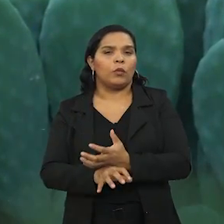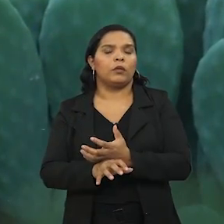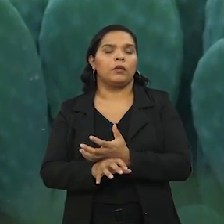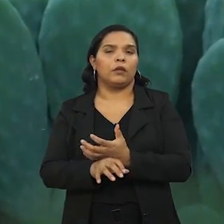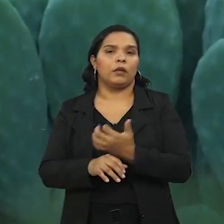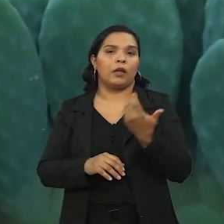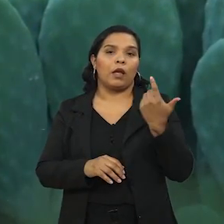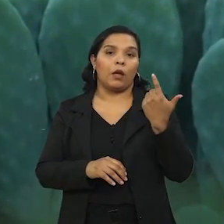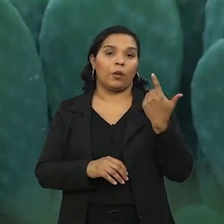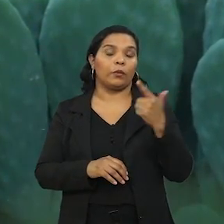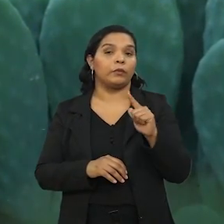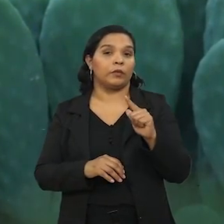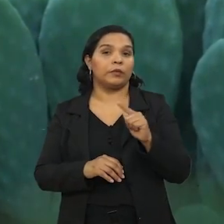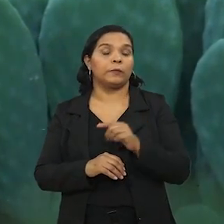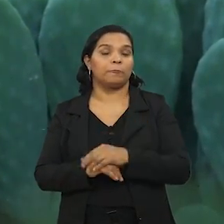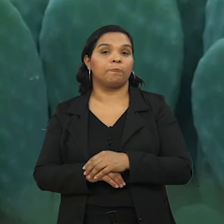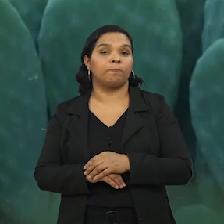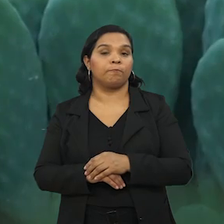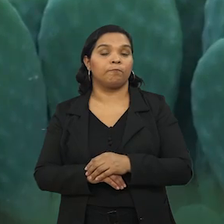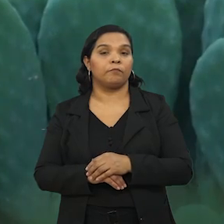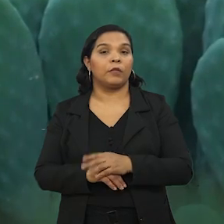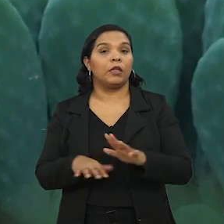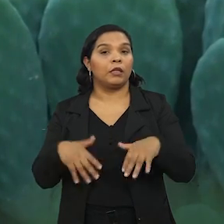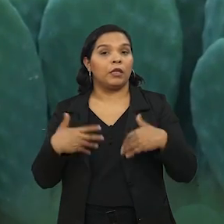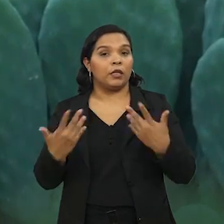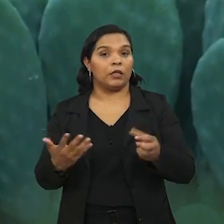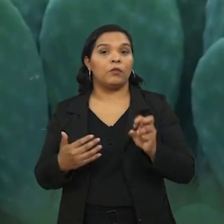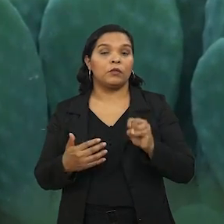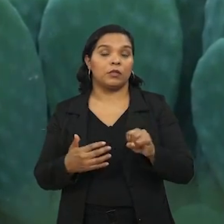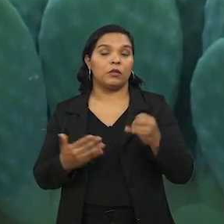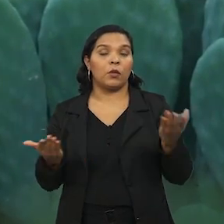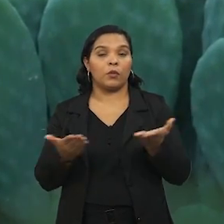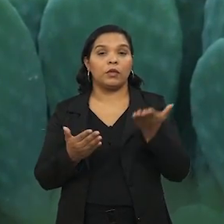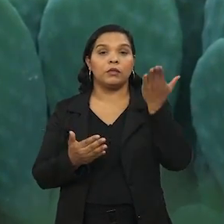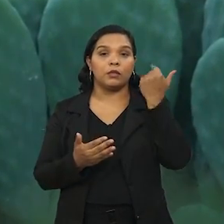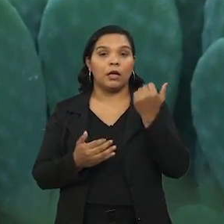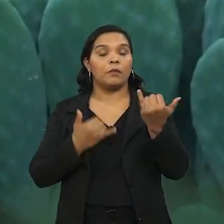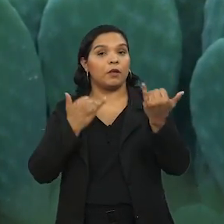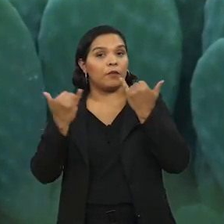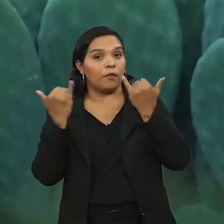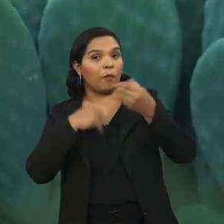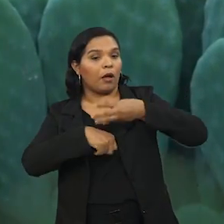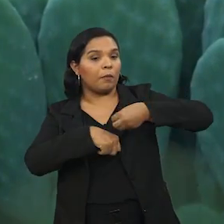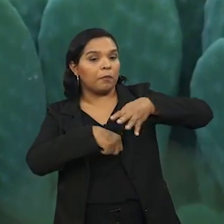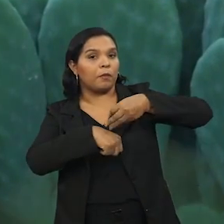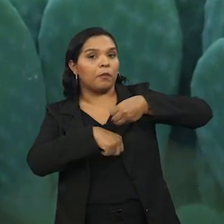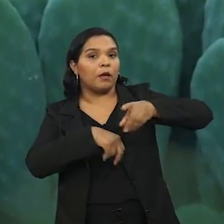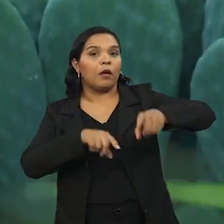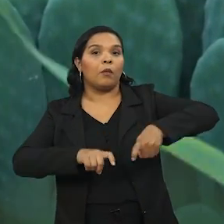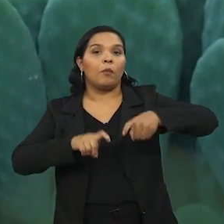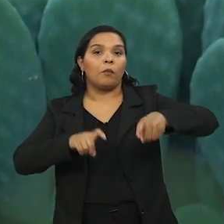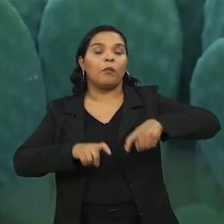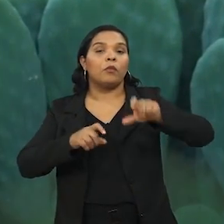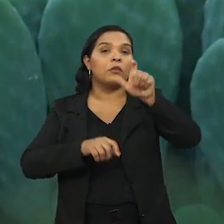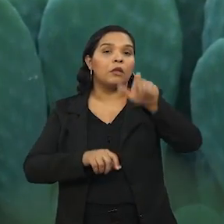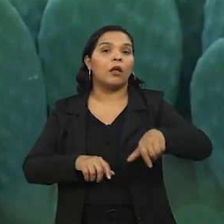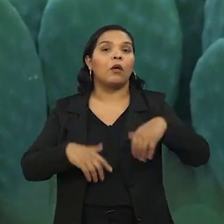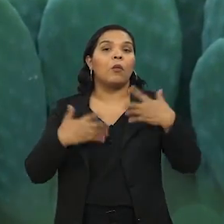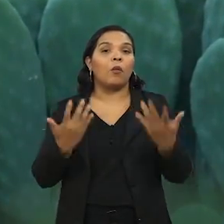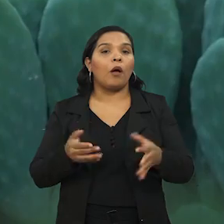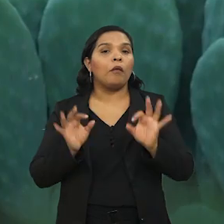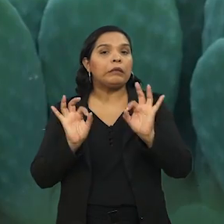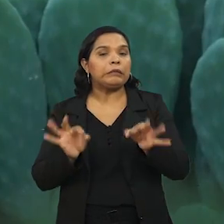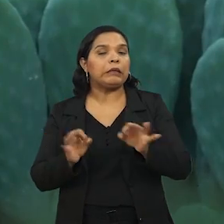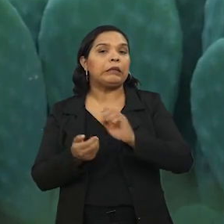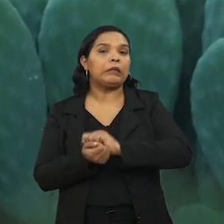que ocorrem no semiárido, principalmente a seca extrema. Então, se a gente sabe hoje informar para o produtor qual a cultivar